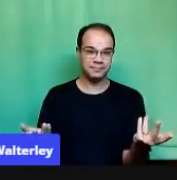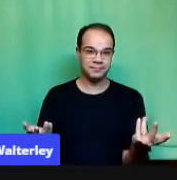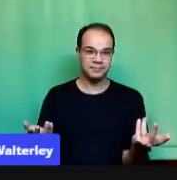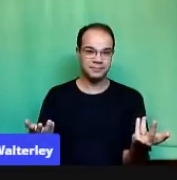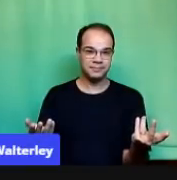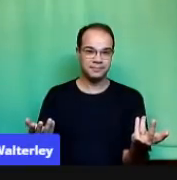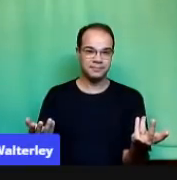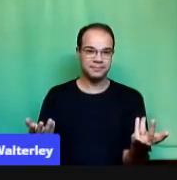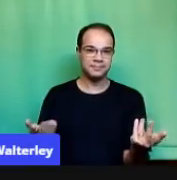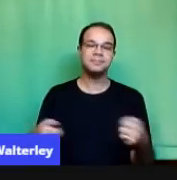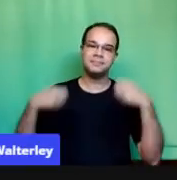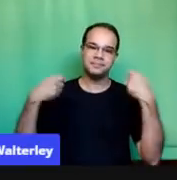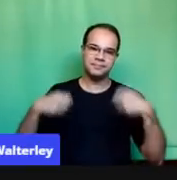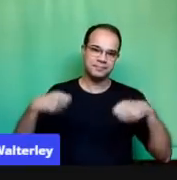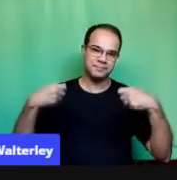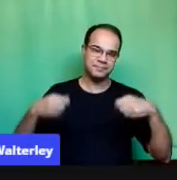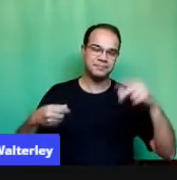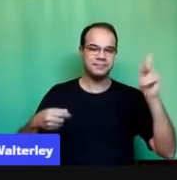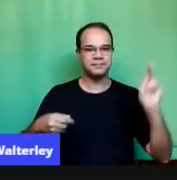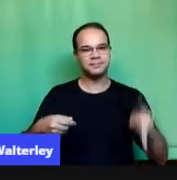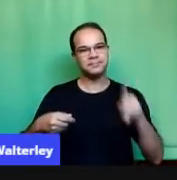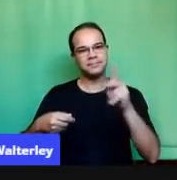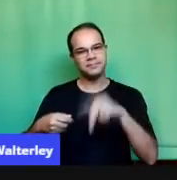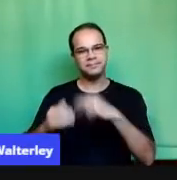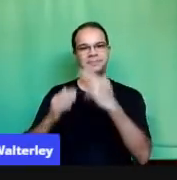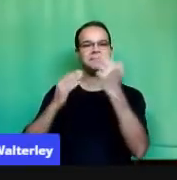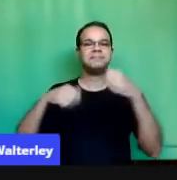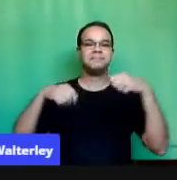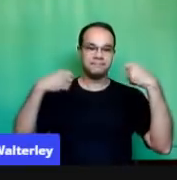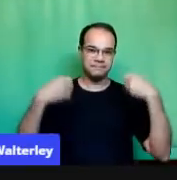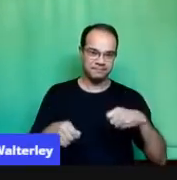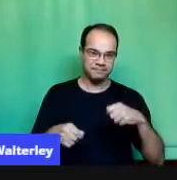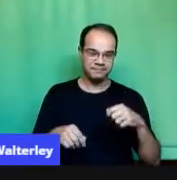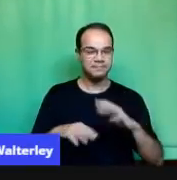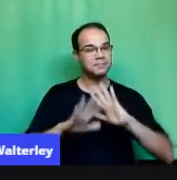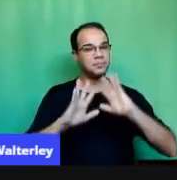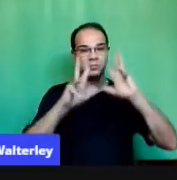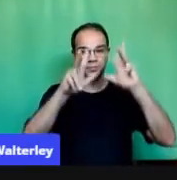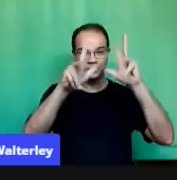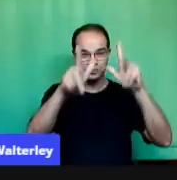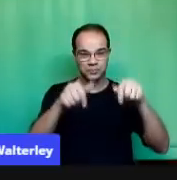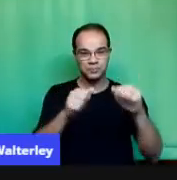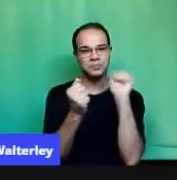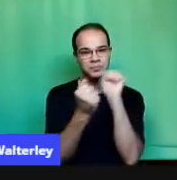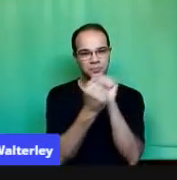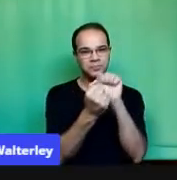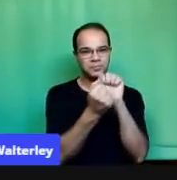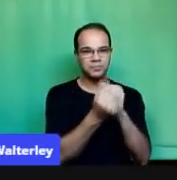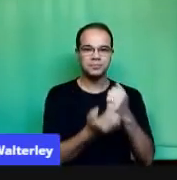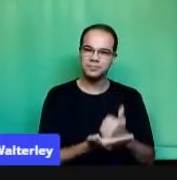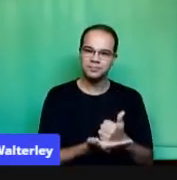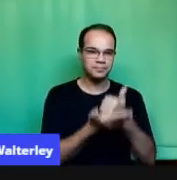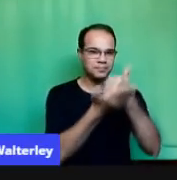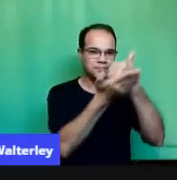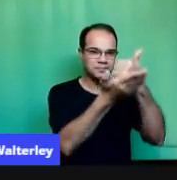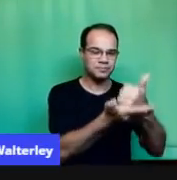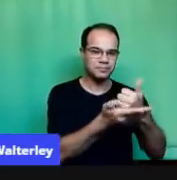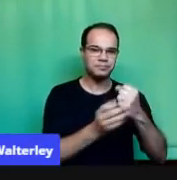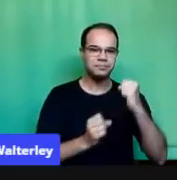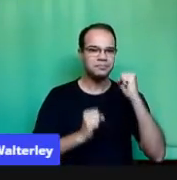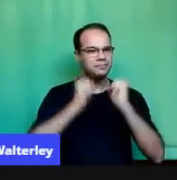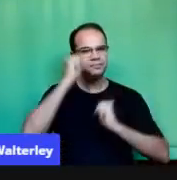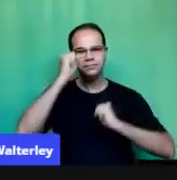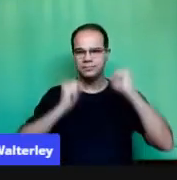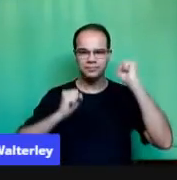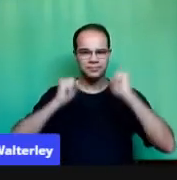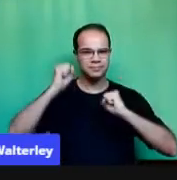de arte, porque o professor de sala, os assistentes educacionais, os professores de educação física também vão